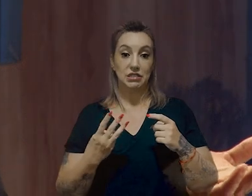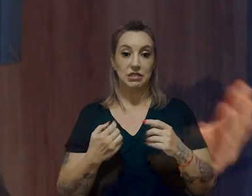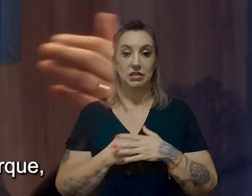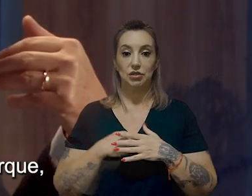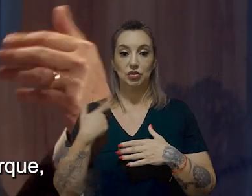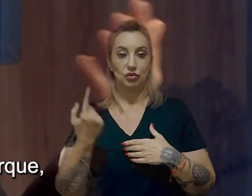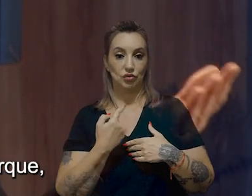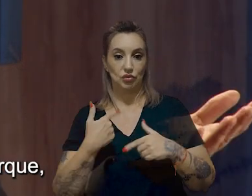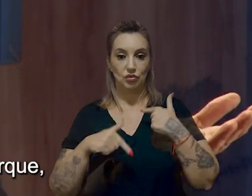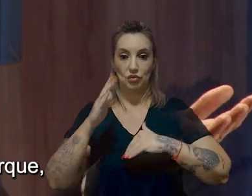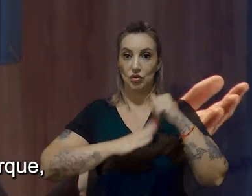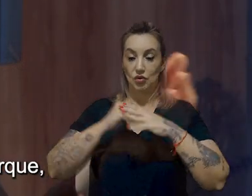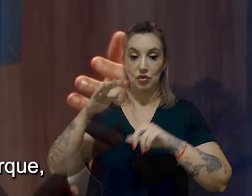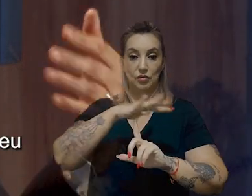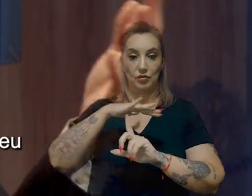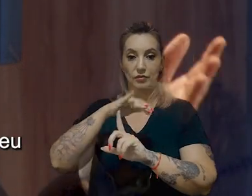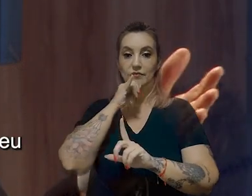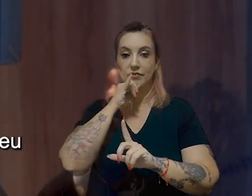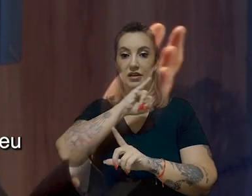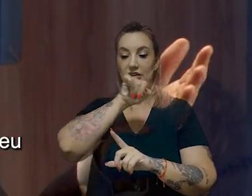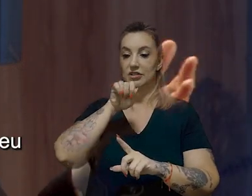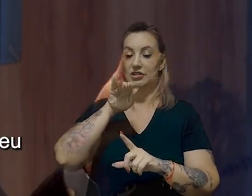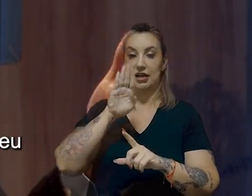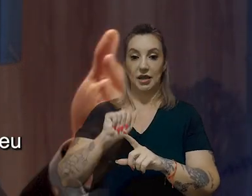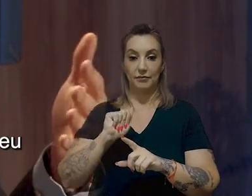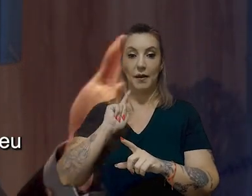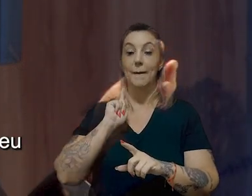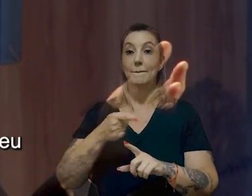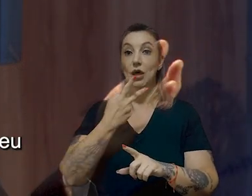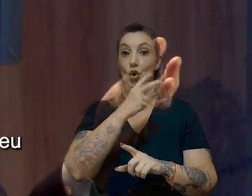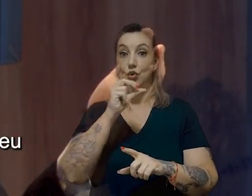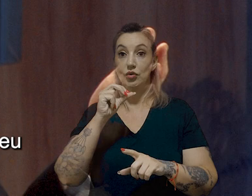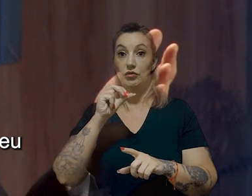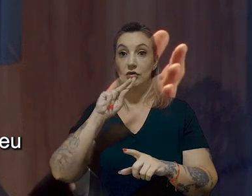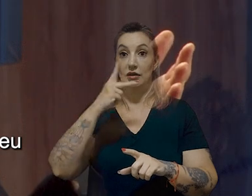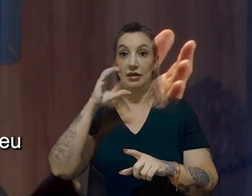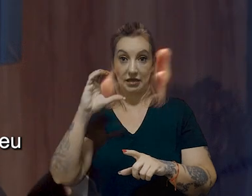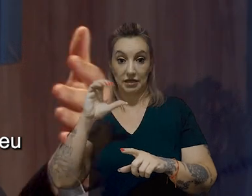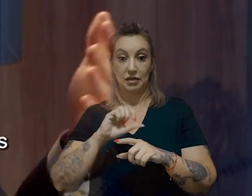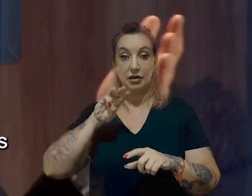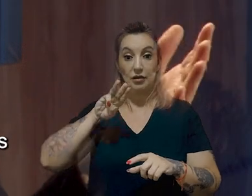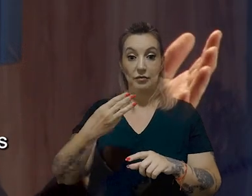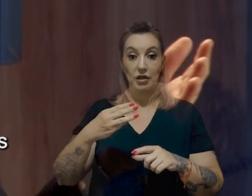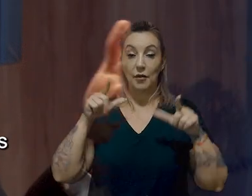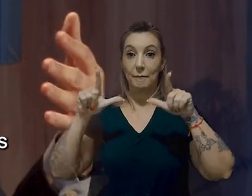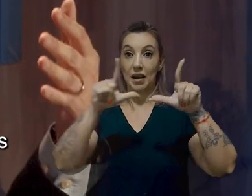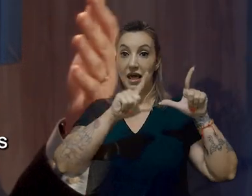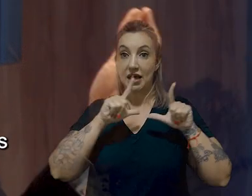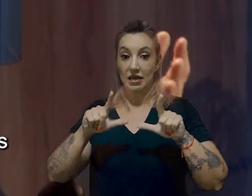terceiros no nosso caso quando você tá construindo um parque pegar o exemplo aqui de Jaíba como eu comentei 1200 ha 1 milhão de